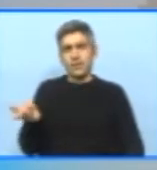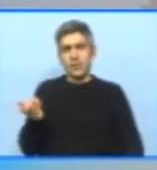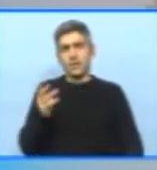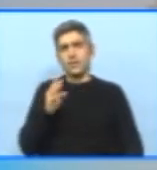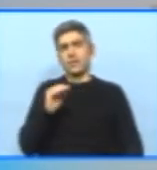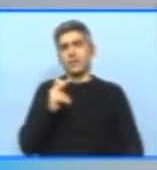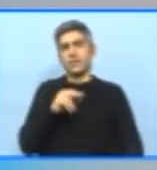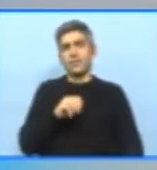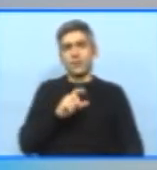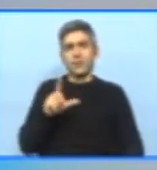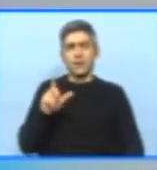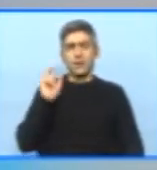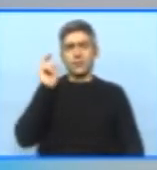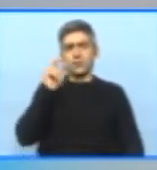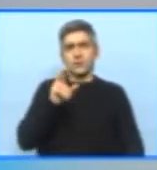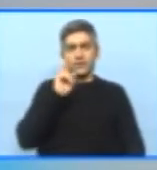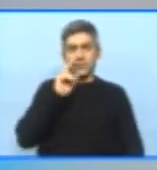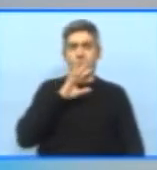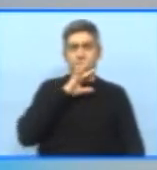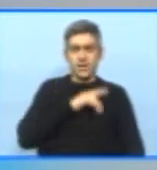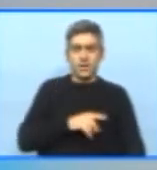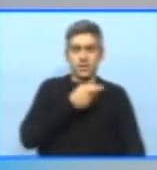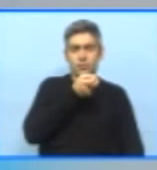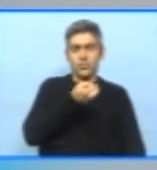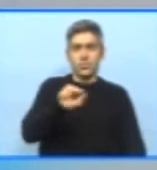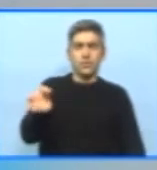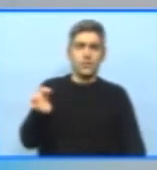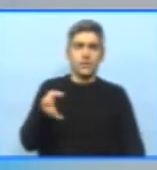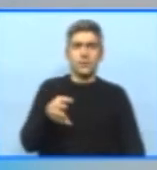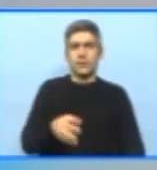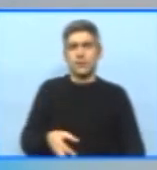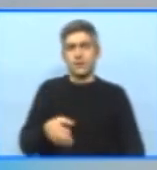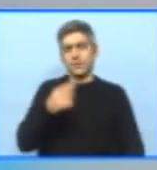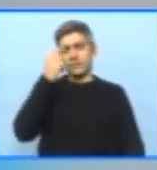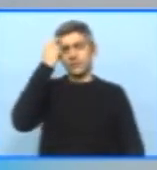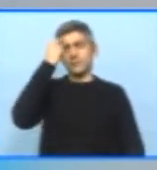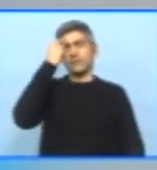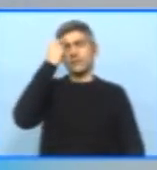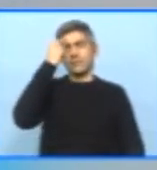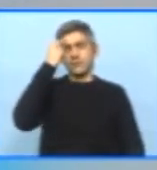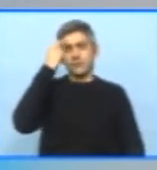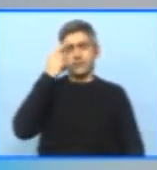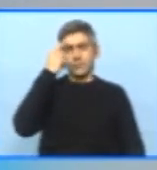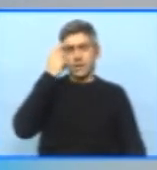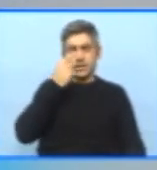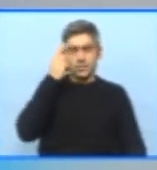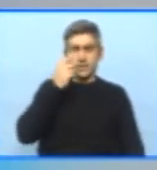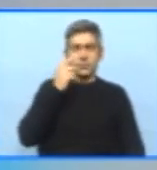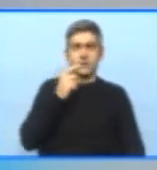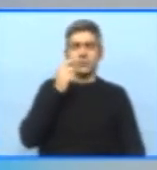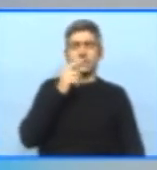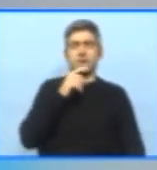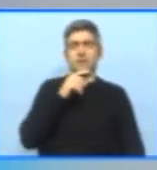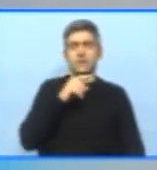quando chega e vê estes filhos, pois pensa, não é? Vê um deles,